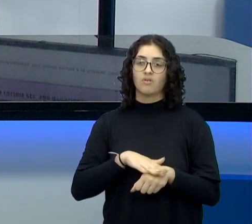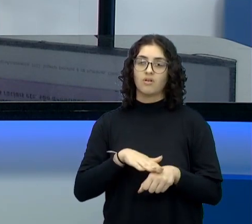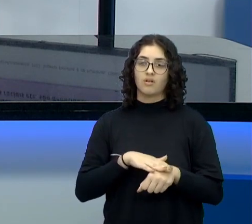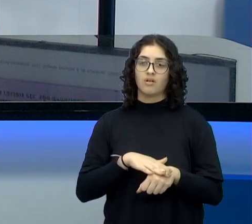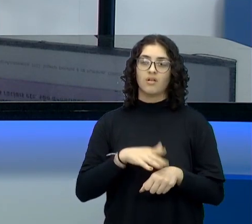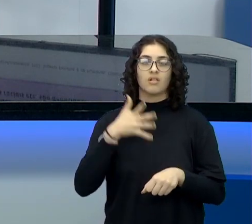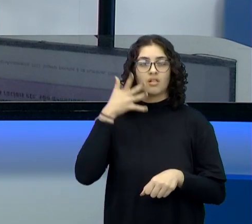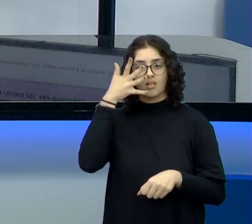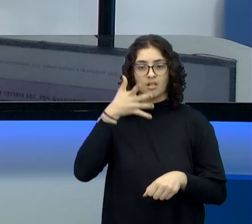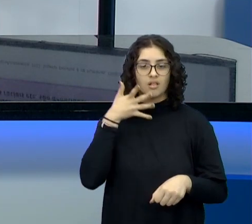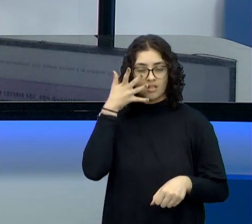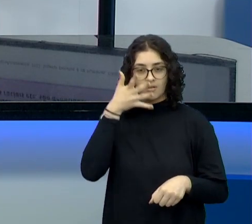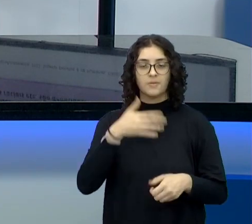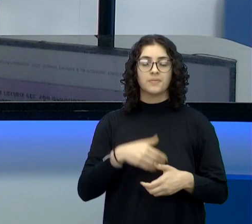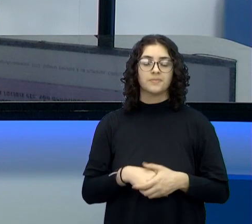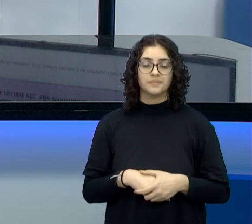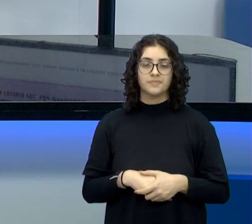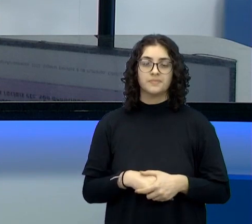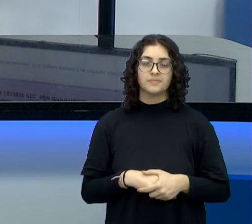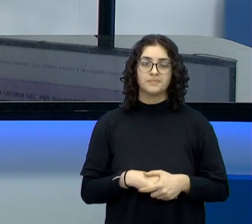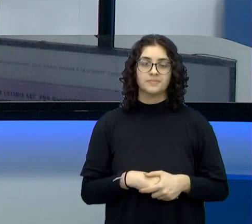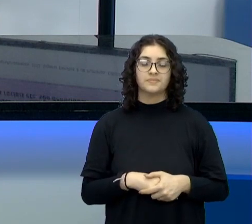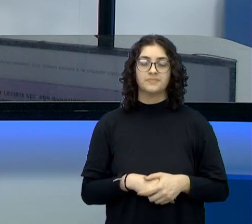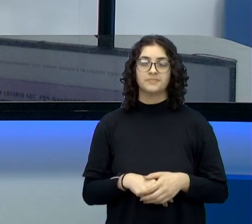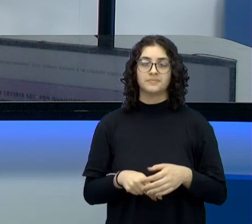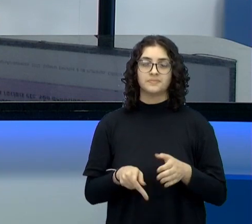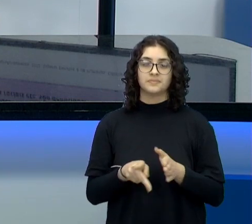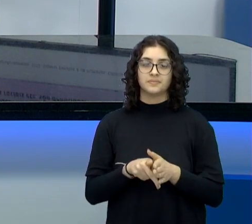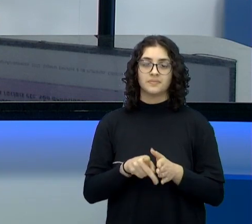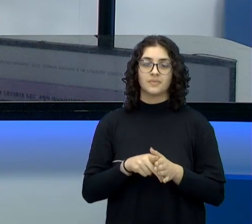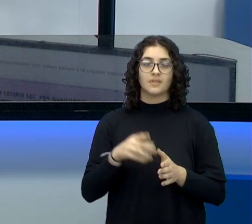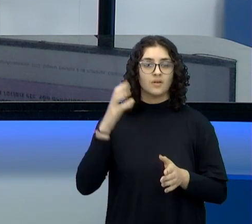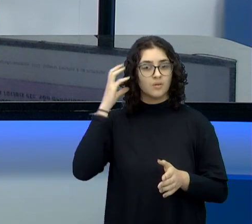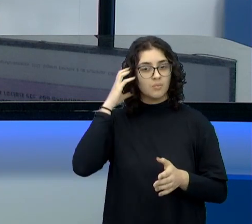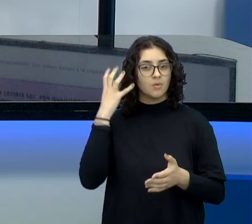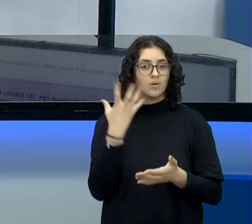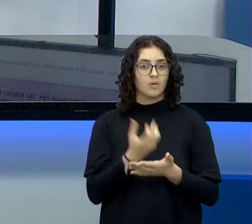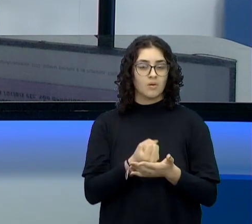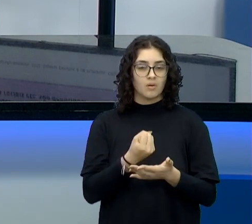o TED. Mas vamos falar na questão especificamente do seu podcast,